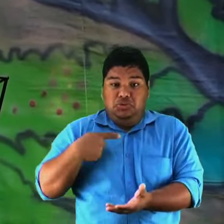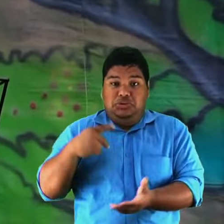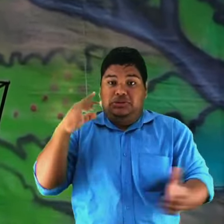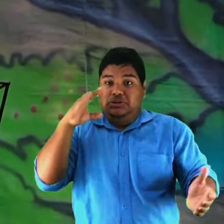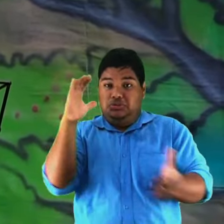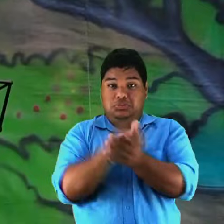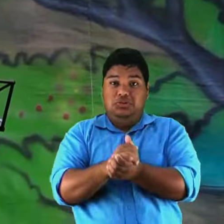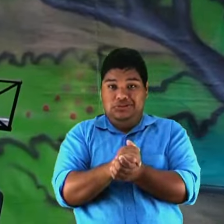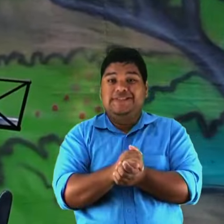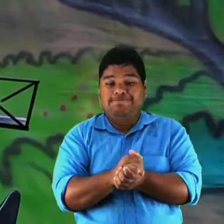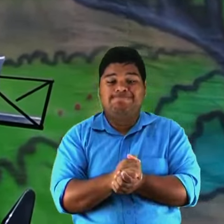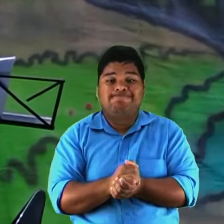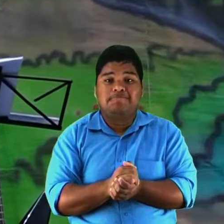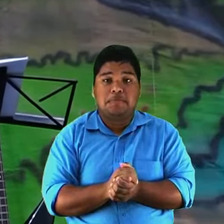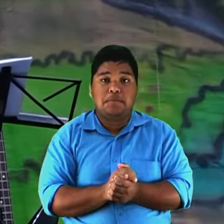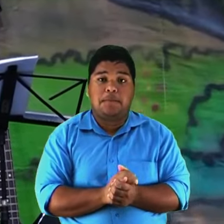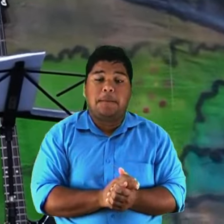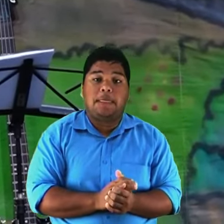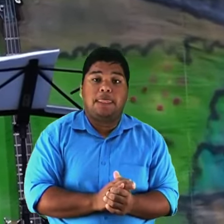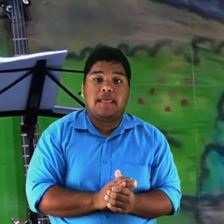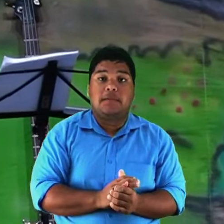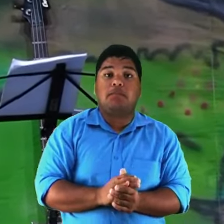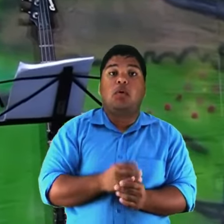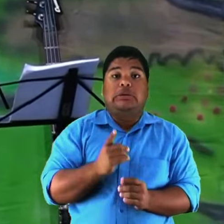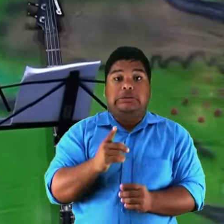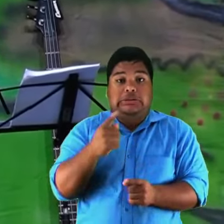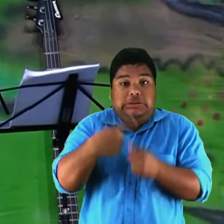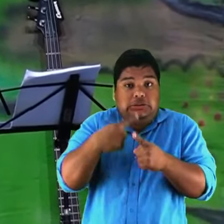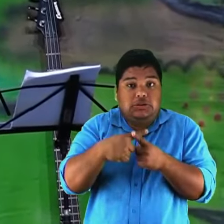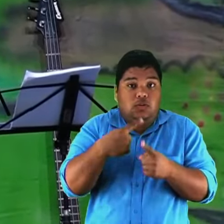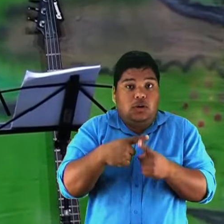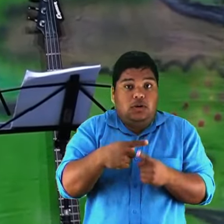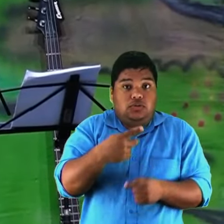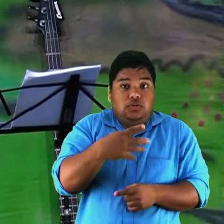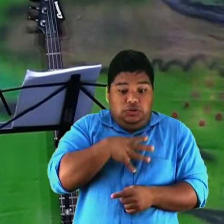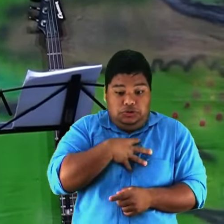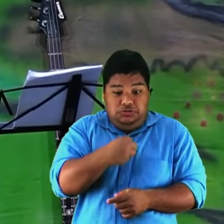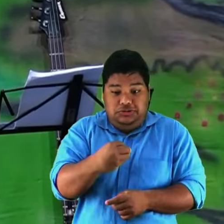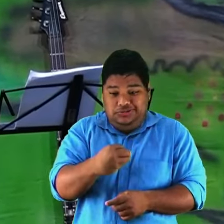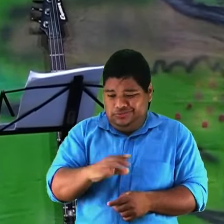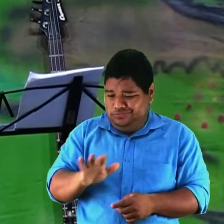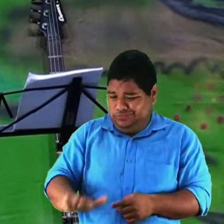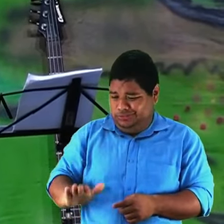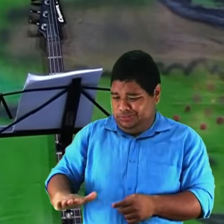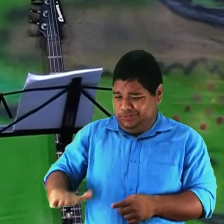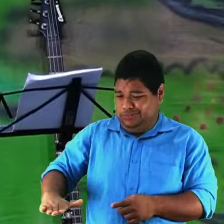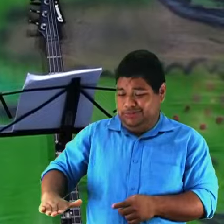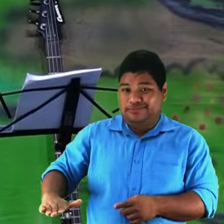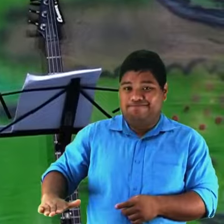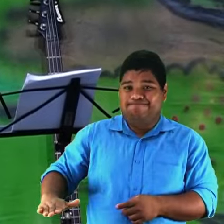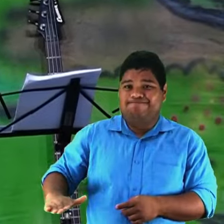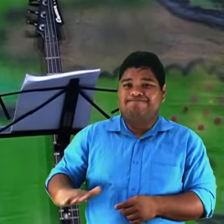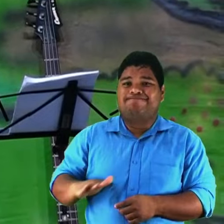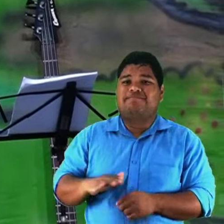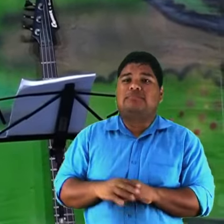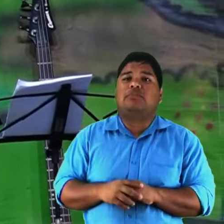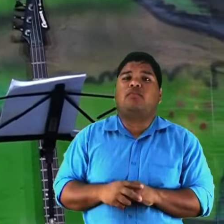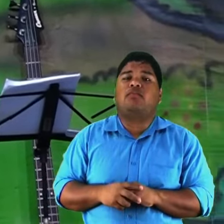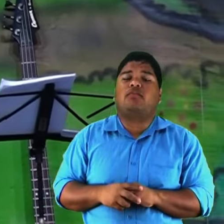Porque enquanto as crianças eram pequenas, o objetivo era fazer daquelas crianças uma flecha que acerta o